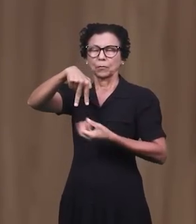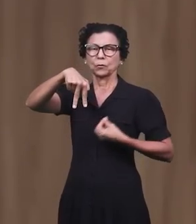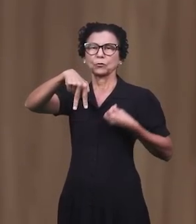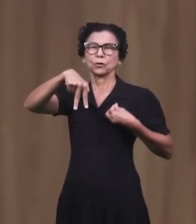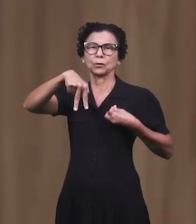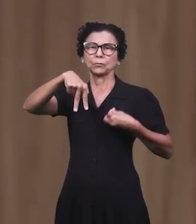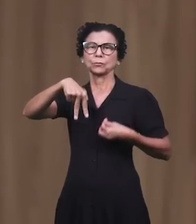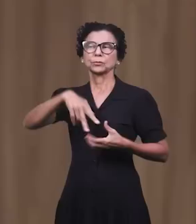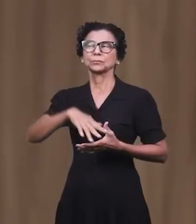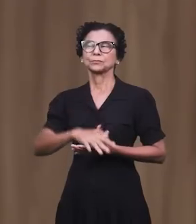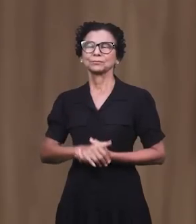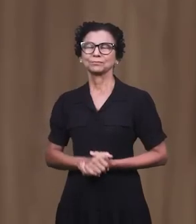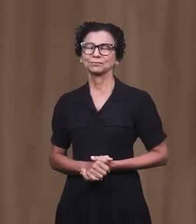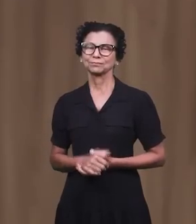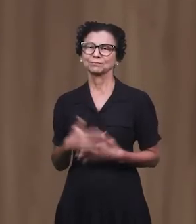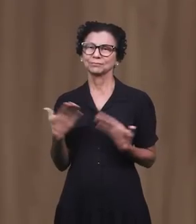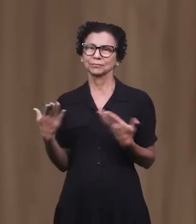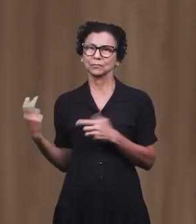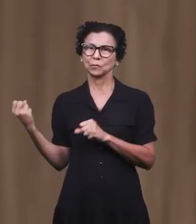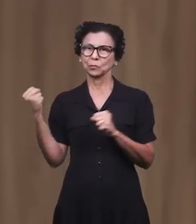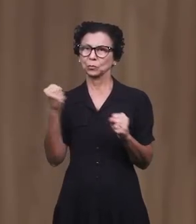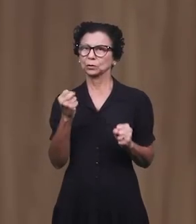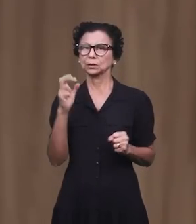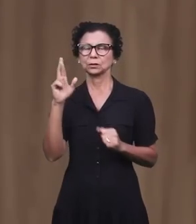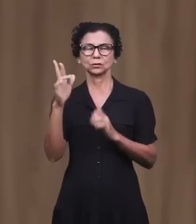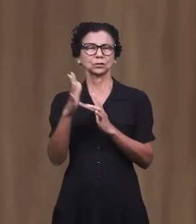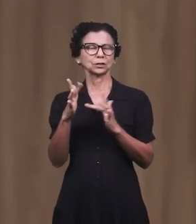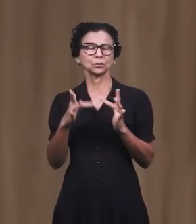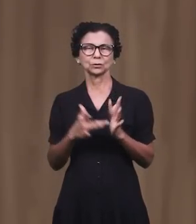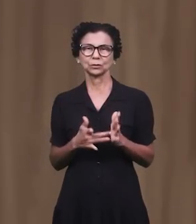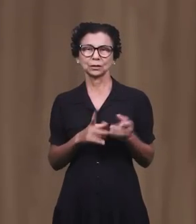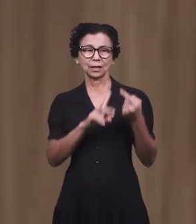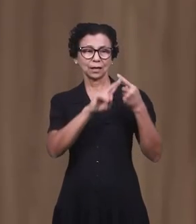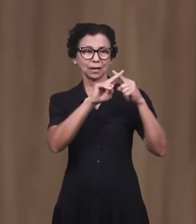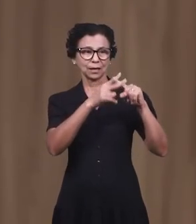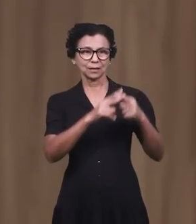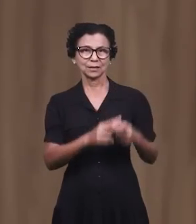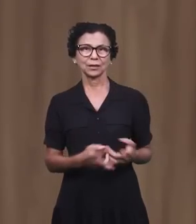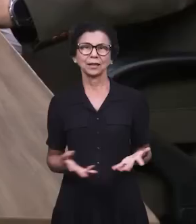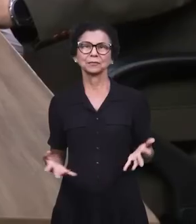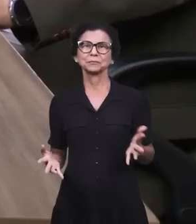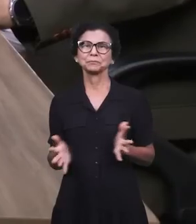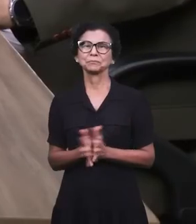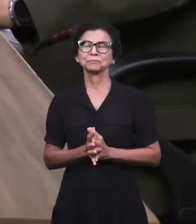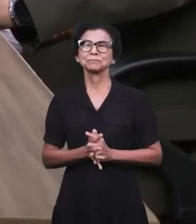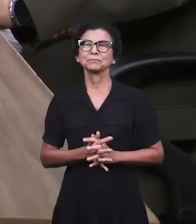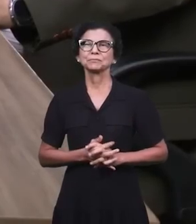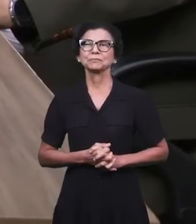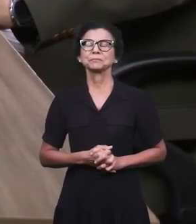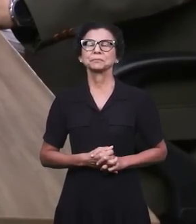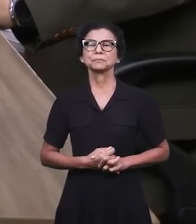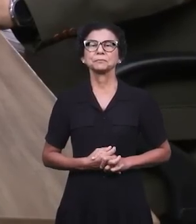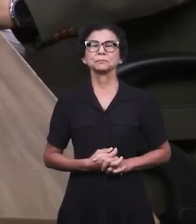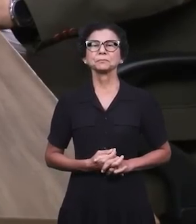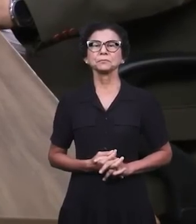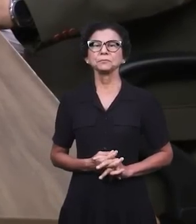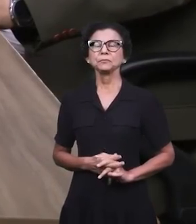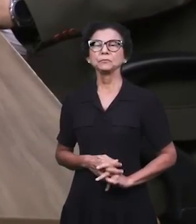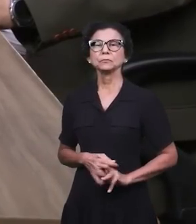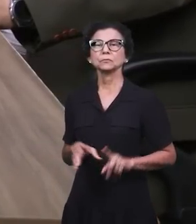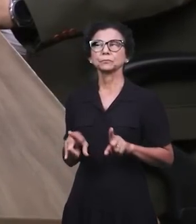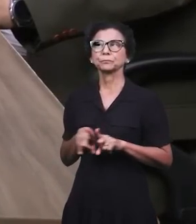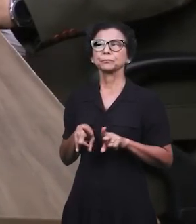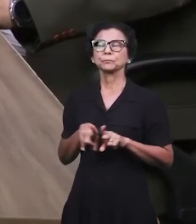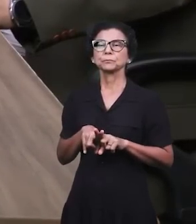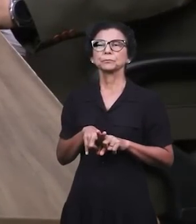Jesus poderia fazer aquela grande bênção de restaurar Lázaro. Glória a Deus. A restauração também, ela